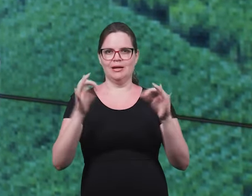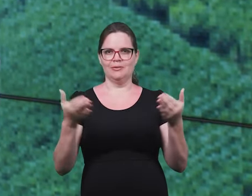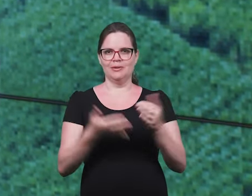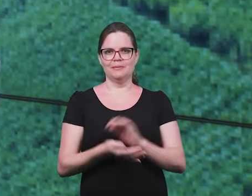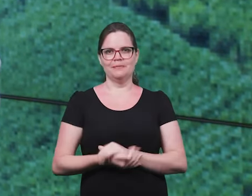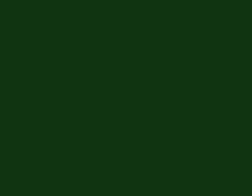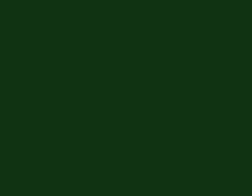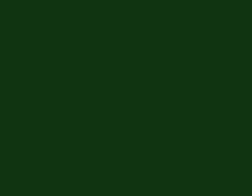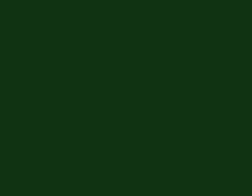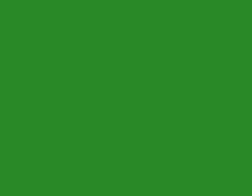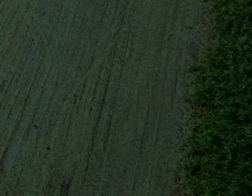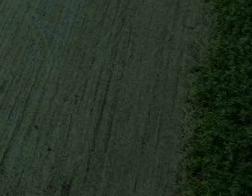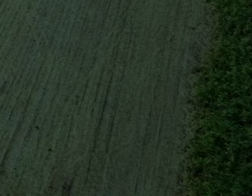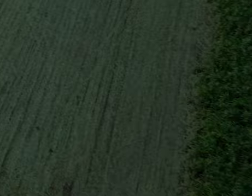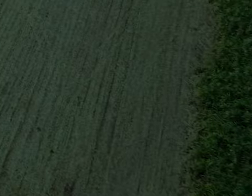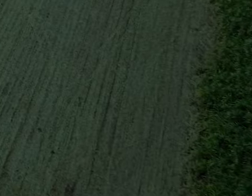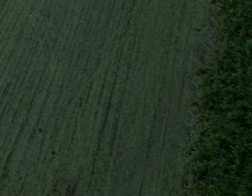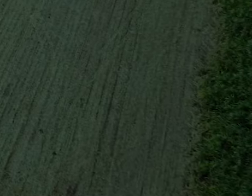você acompanha aqui.